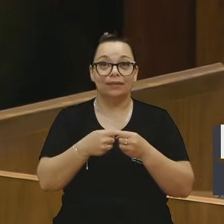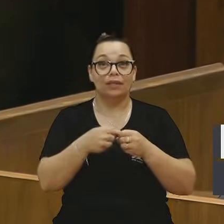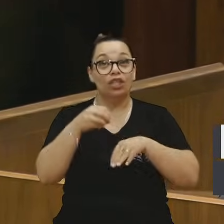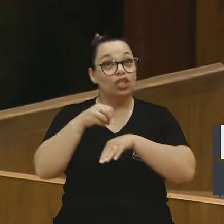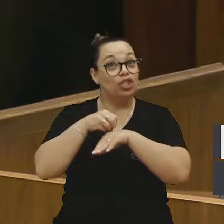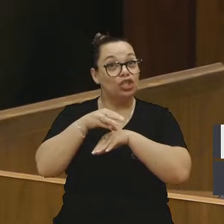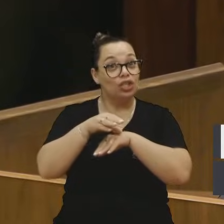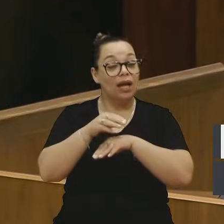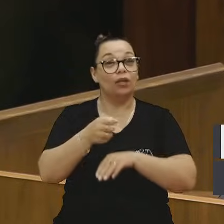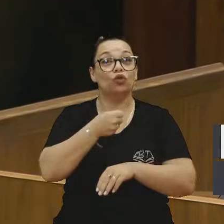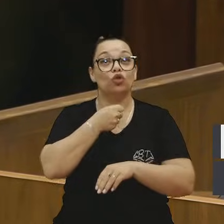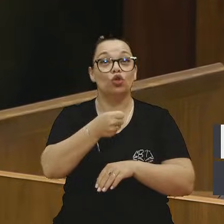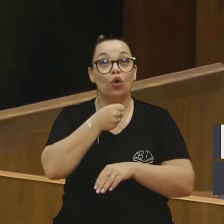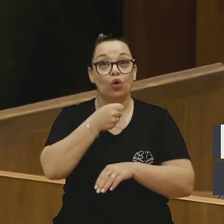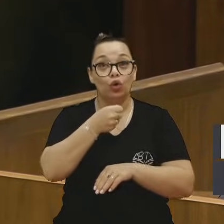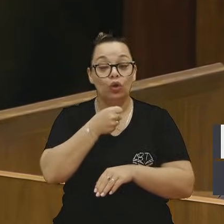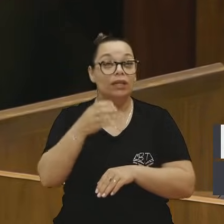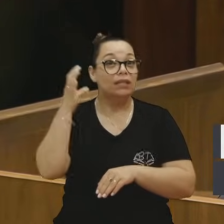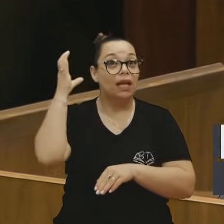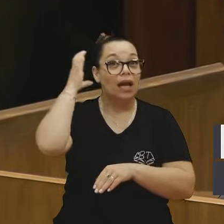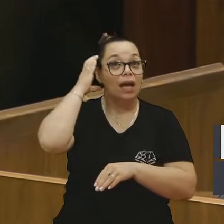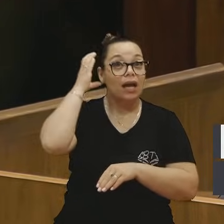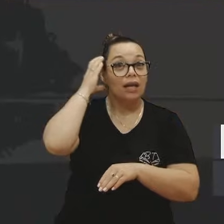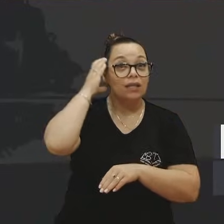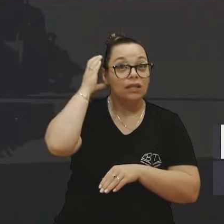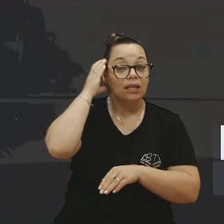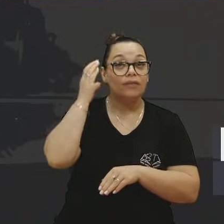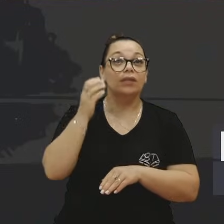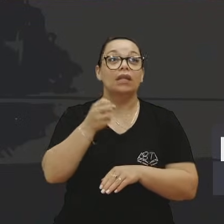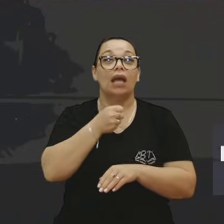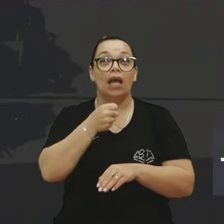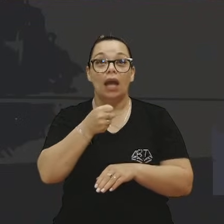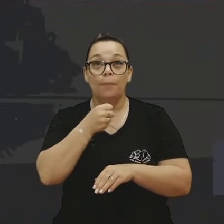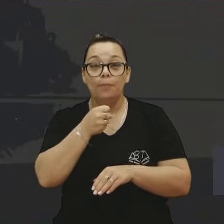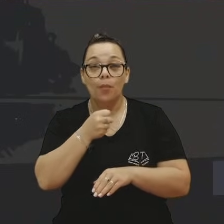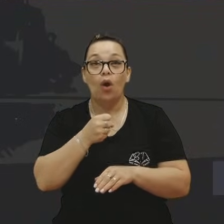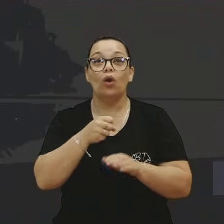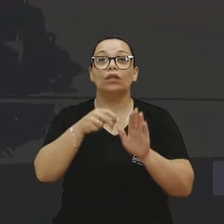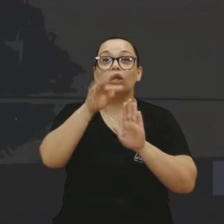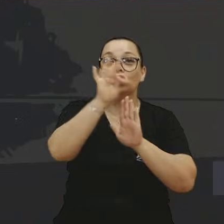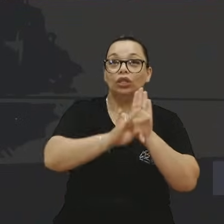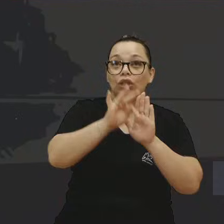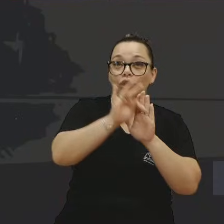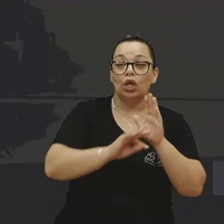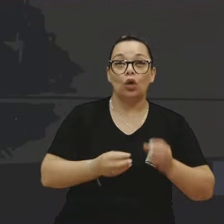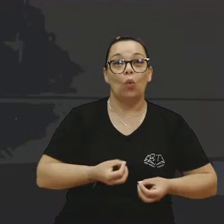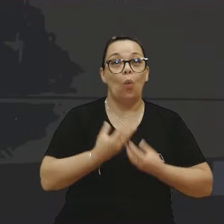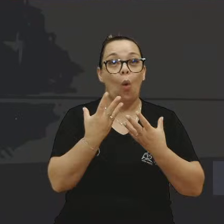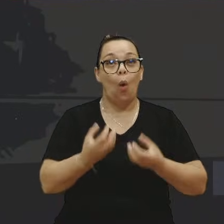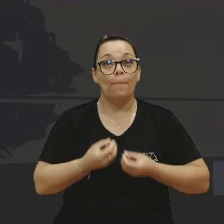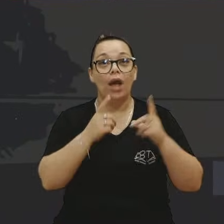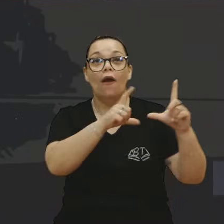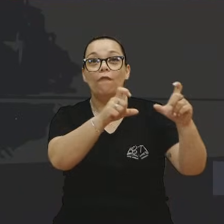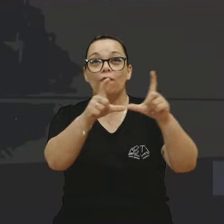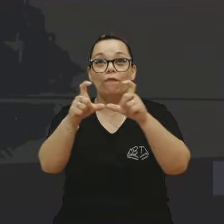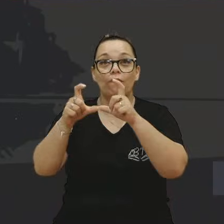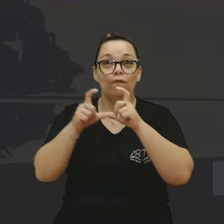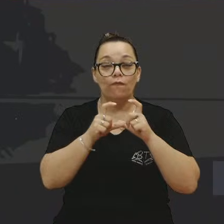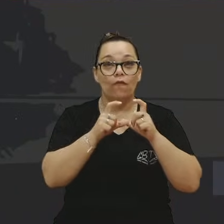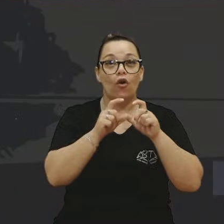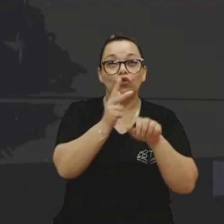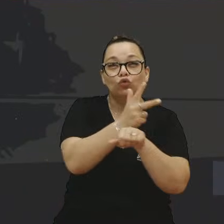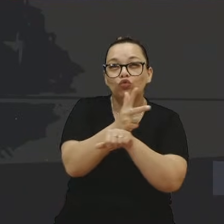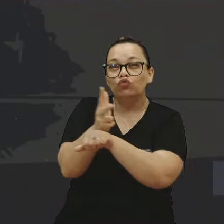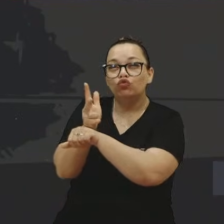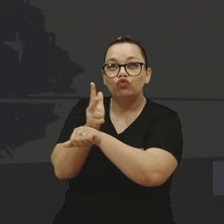Indicados jornalistas, radialistas, repórteres, cronistas, comentaristas, fotógrafos,